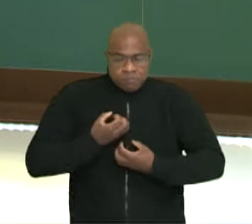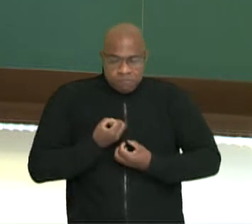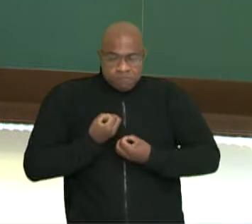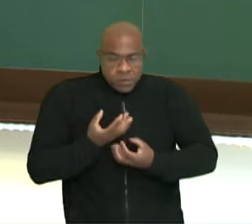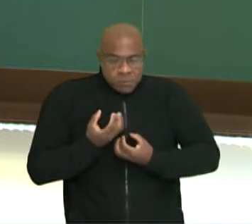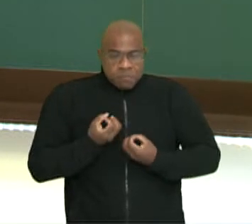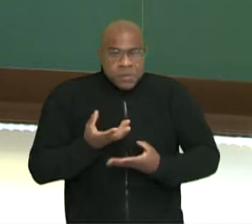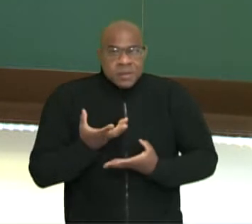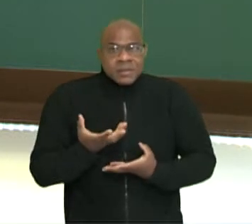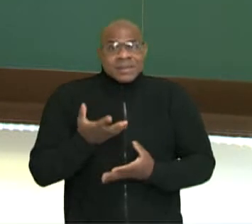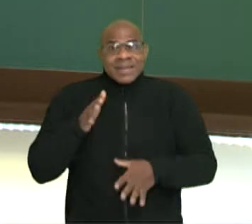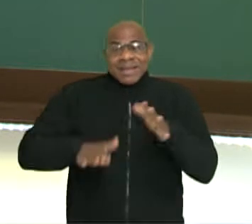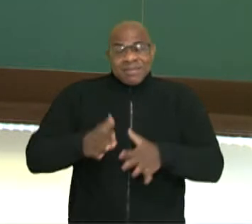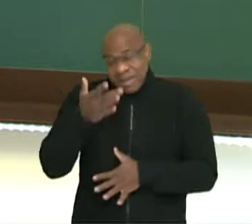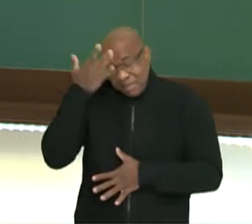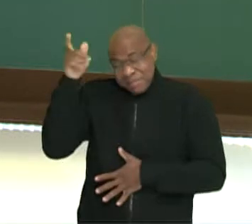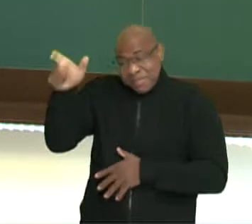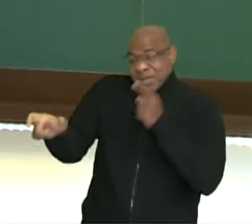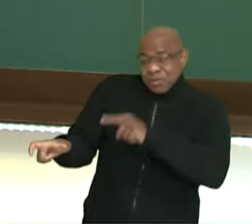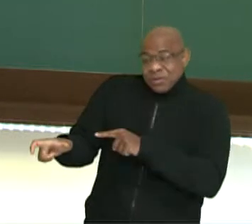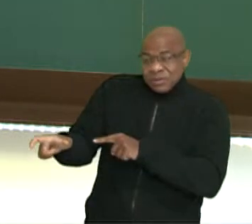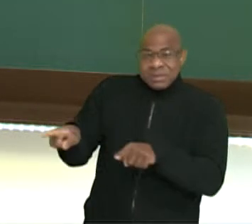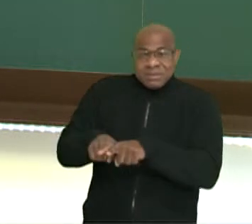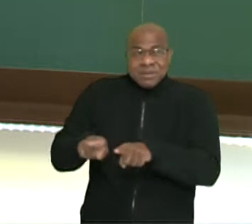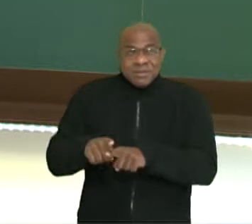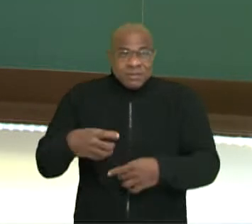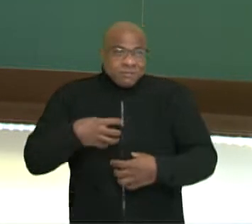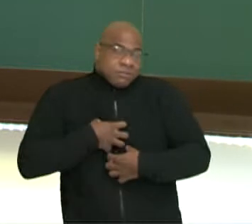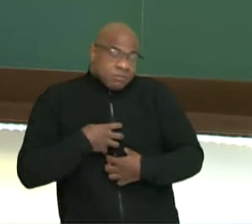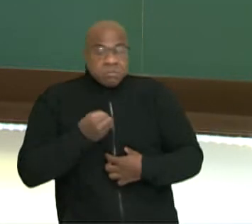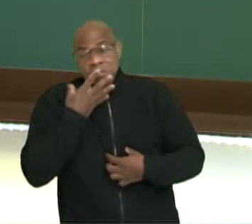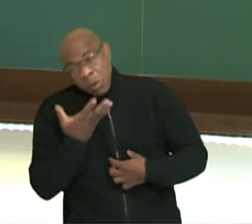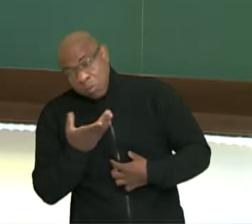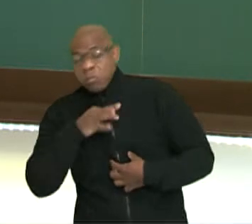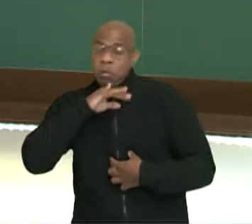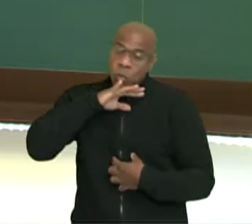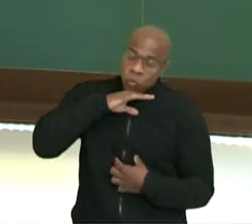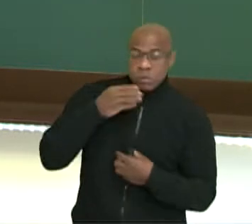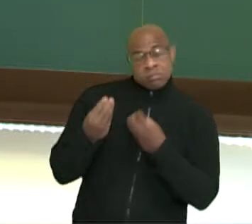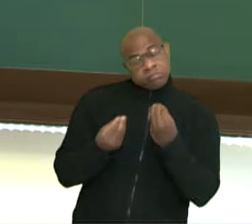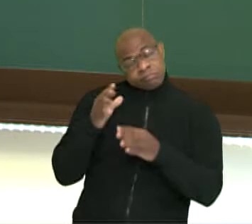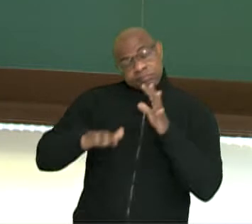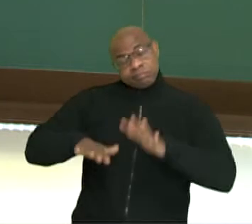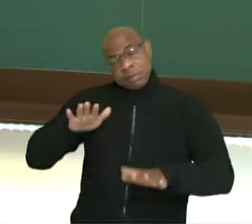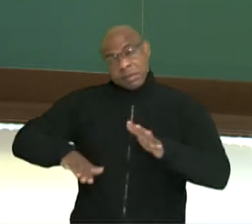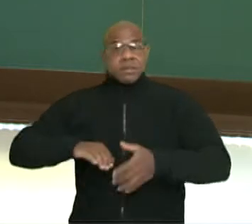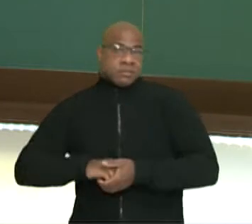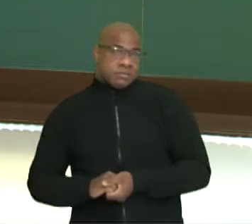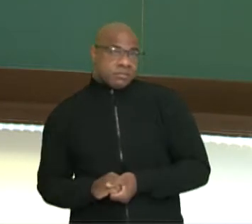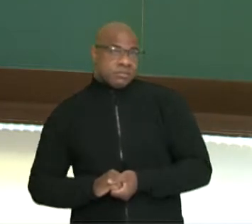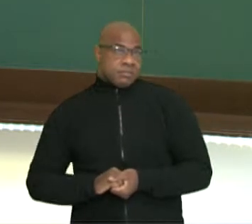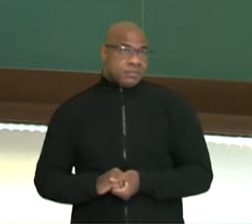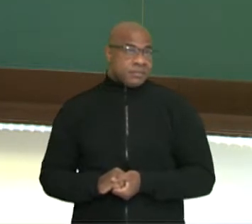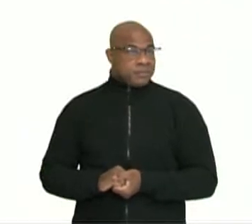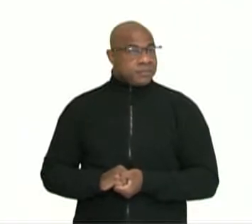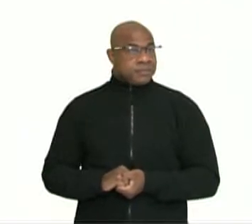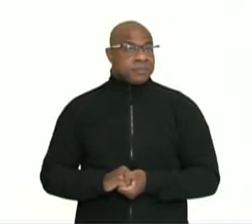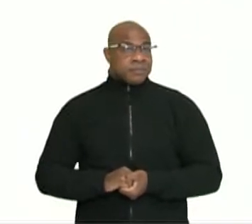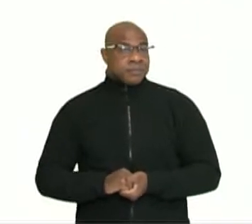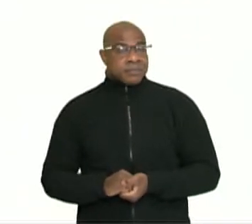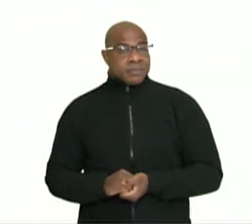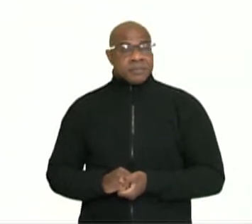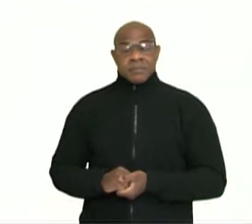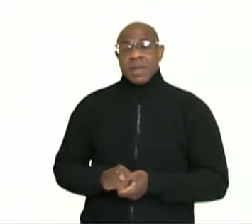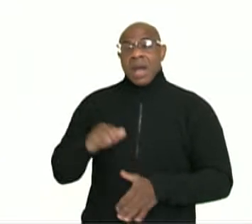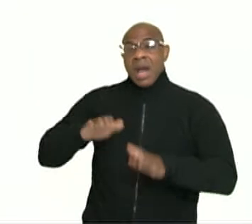e acaba atingindo outras pessoas, às vezes para o bem, às vezes não tão bem assim, né? Mas